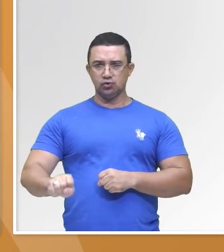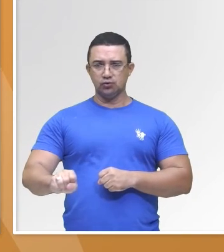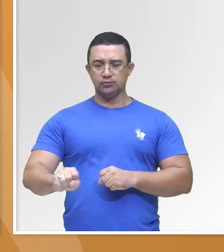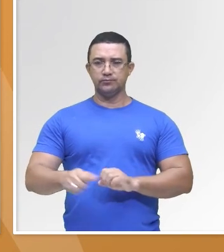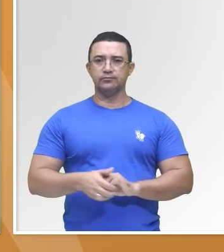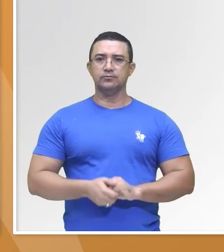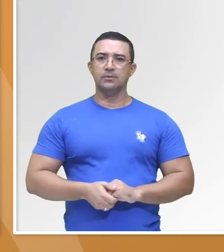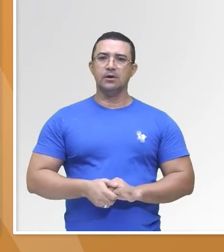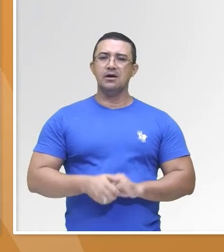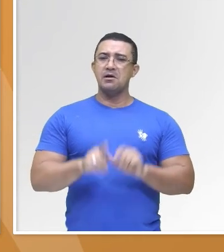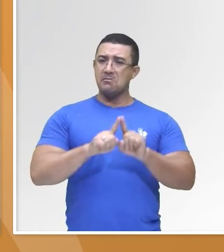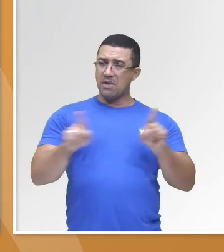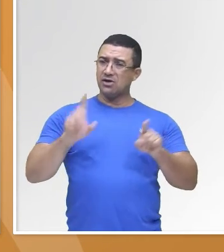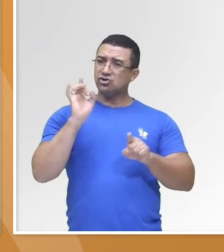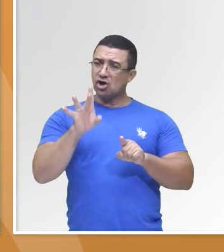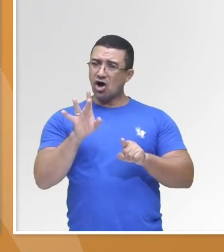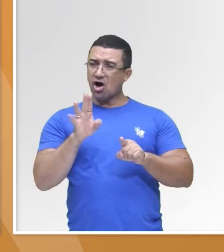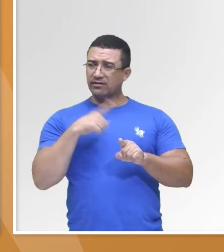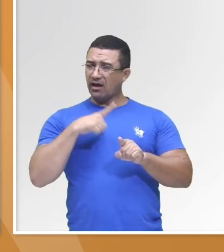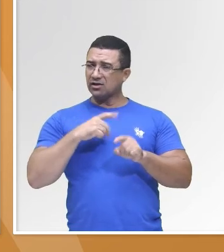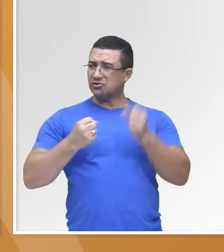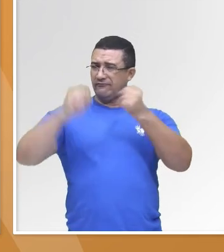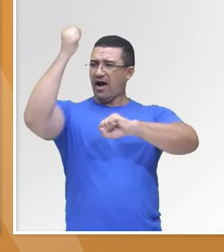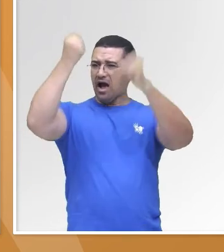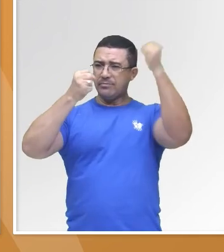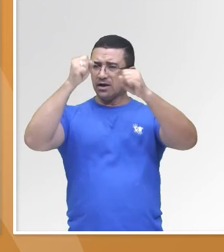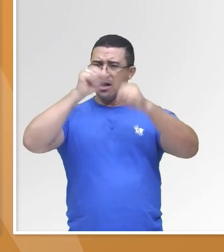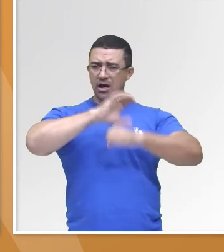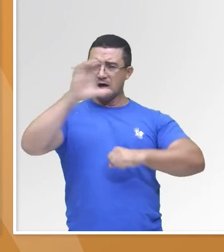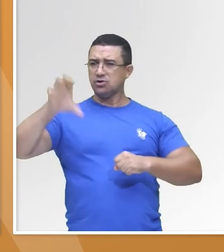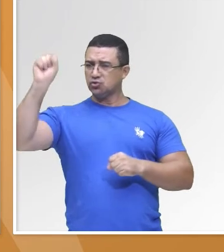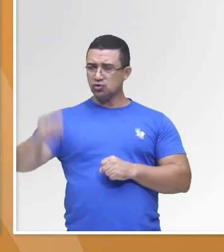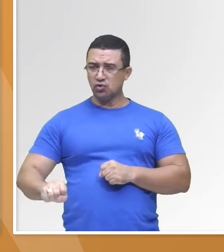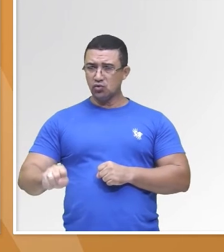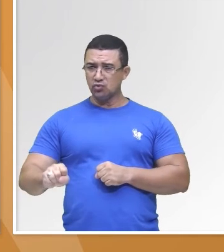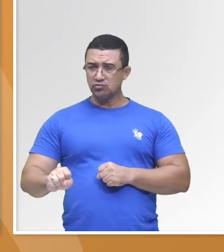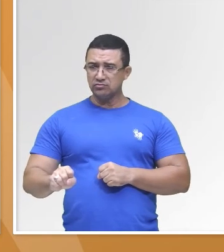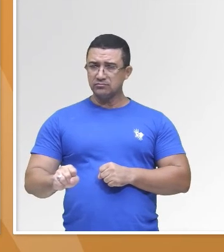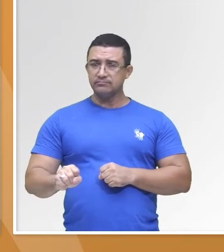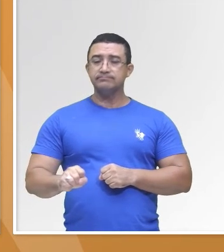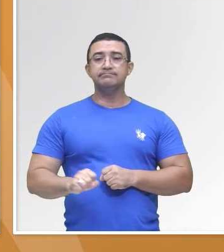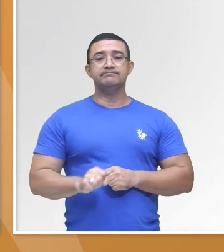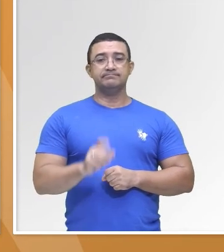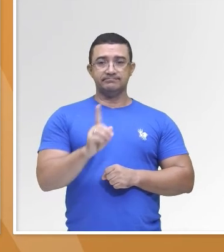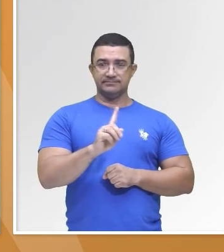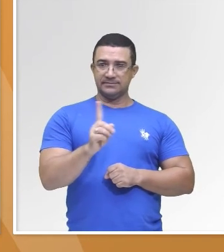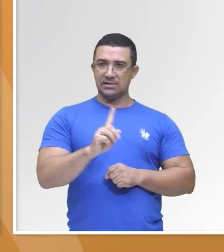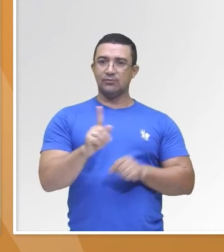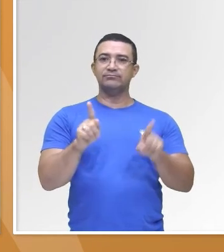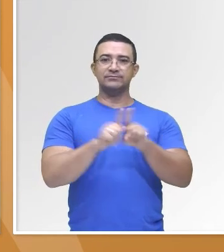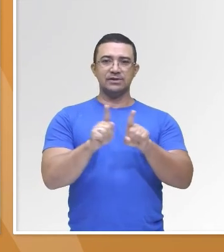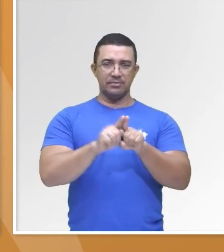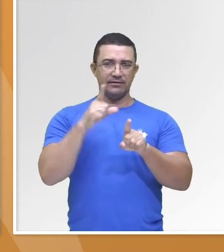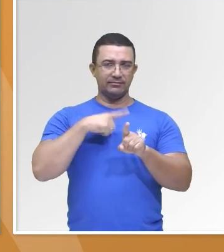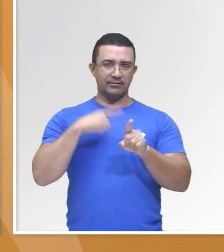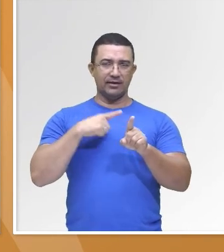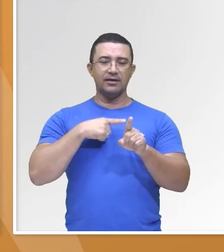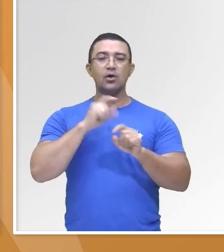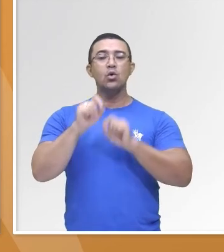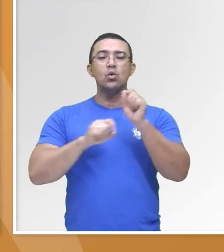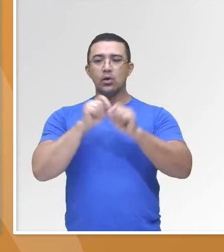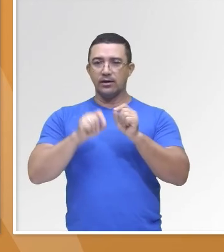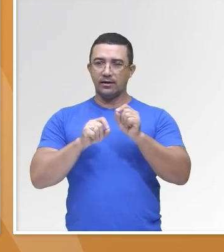só de indústria, tá, que vive a região sul. Nós vamos verificar também agora a questão da agropecuária,